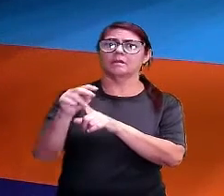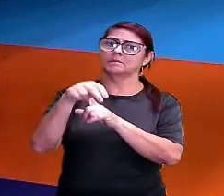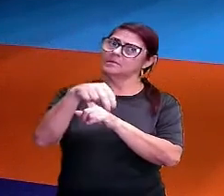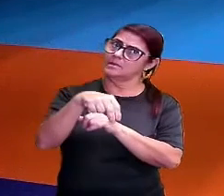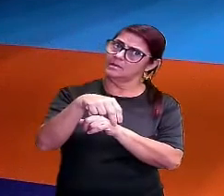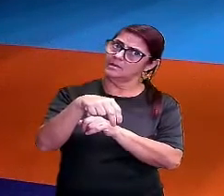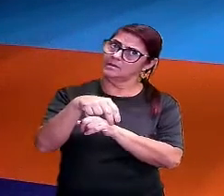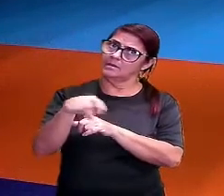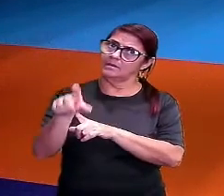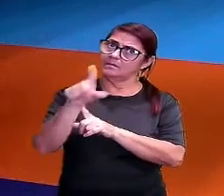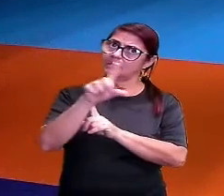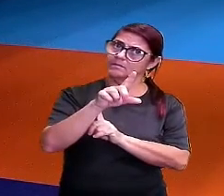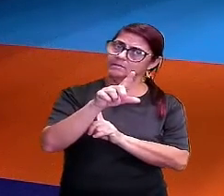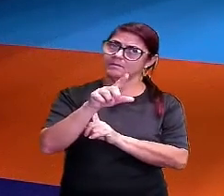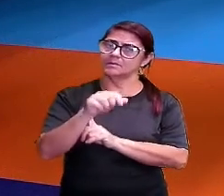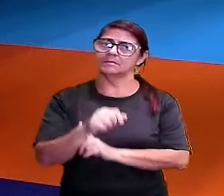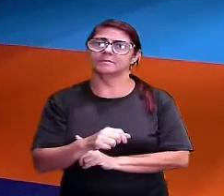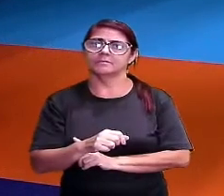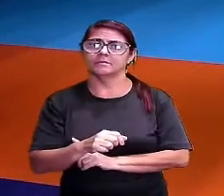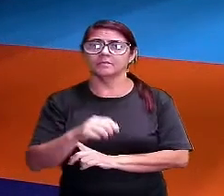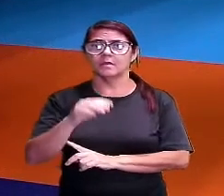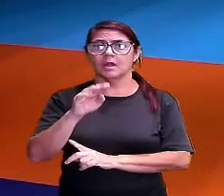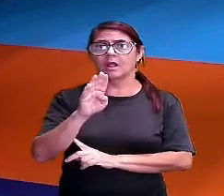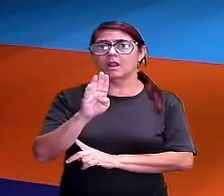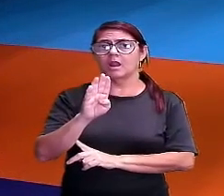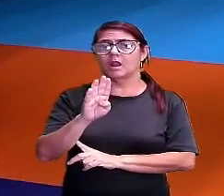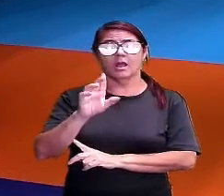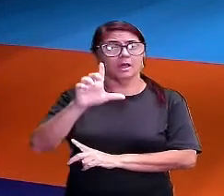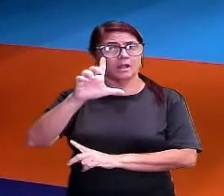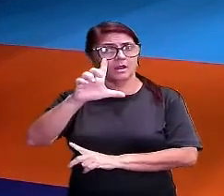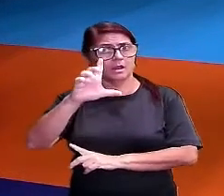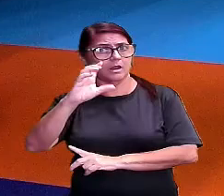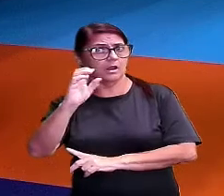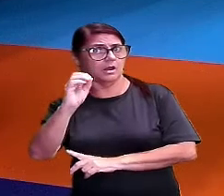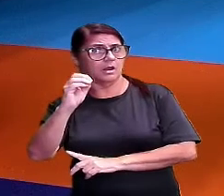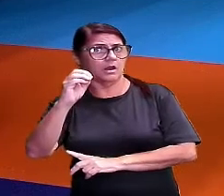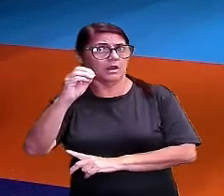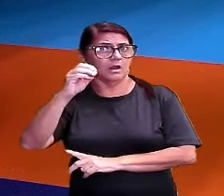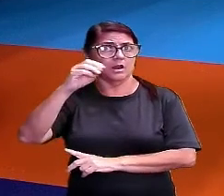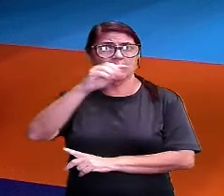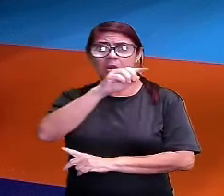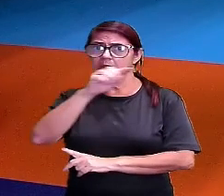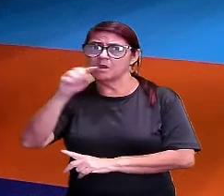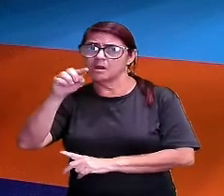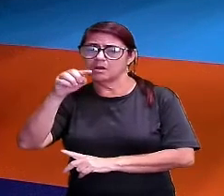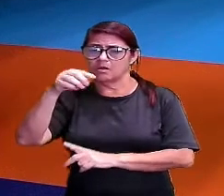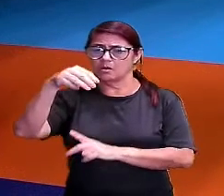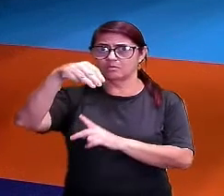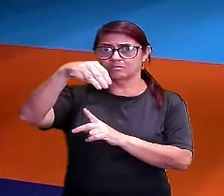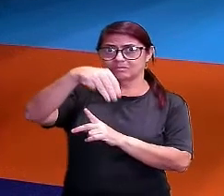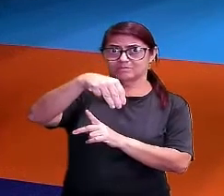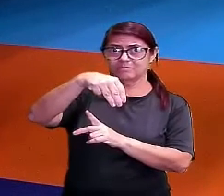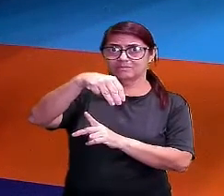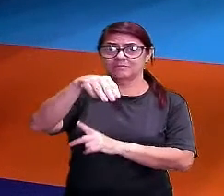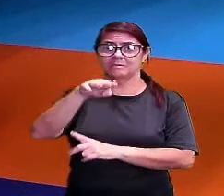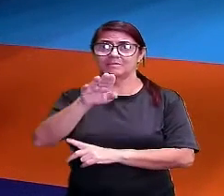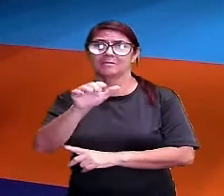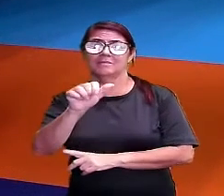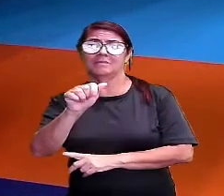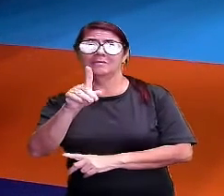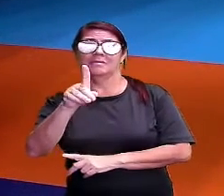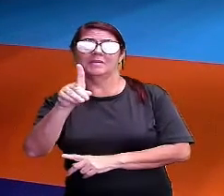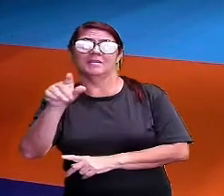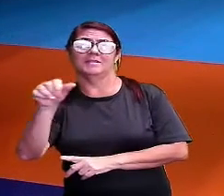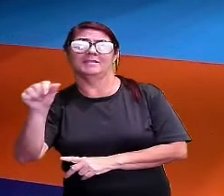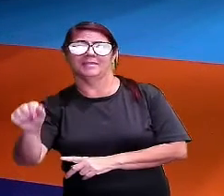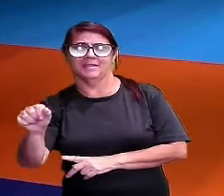T. Temos na palavra lombada. Lombada, em seguida tem um B aqui atrás. Então, eu venho e coloco